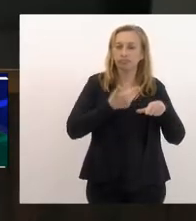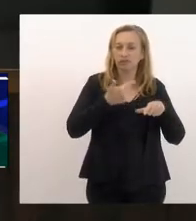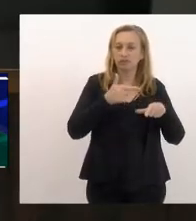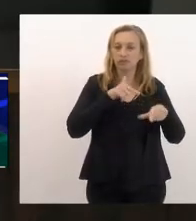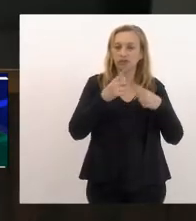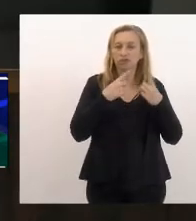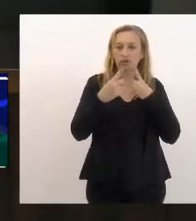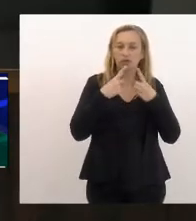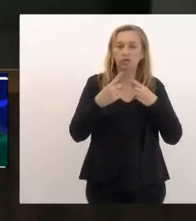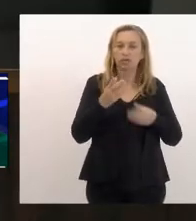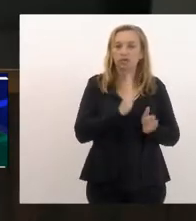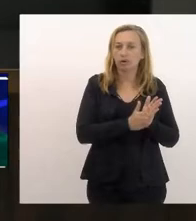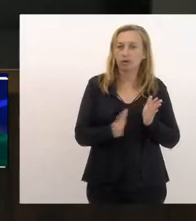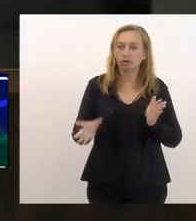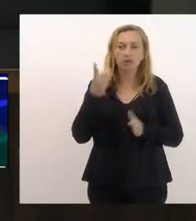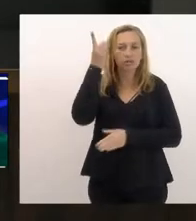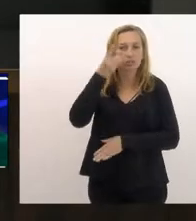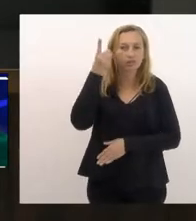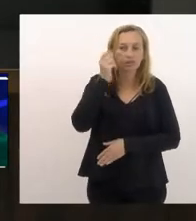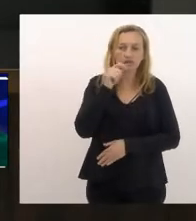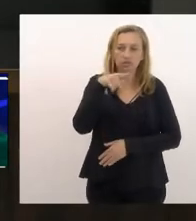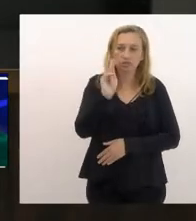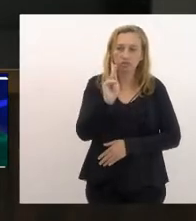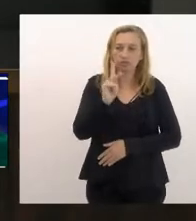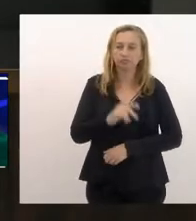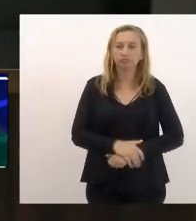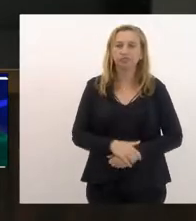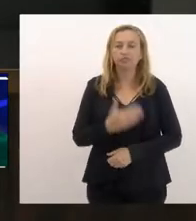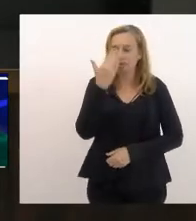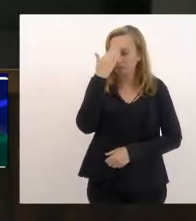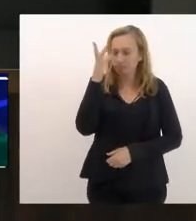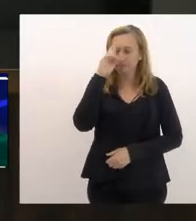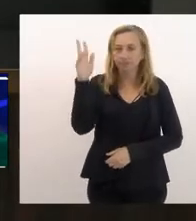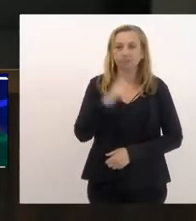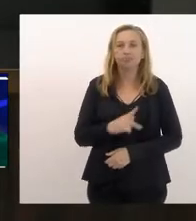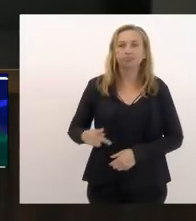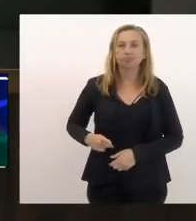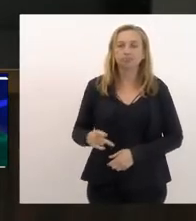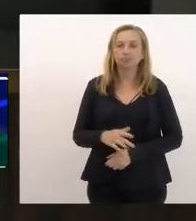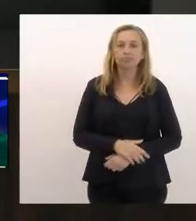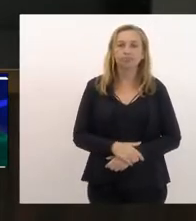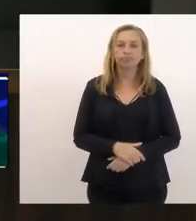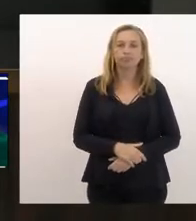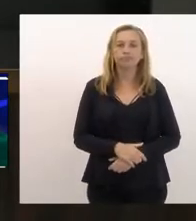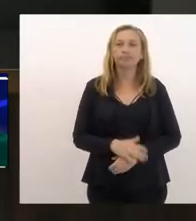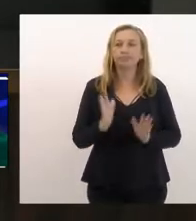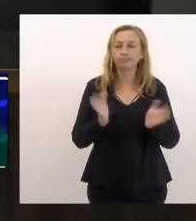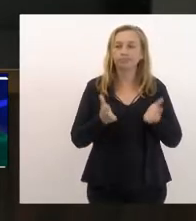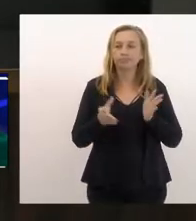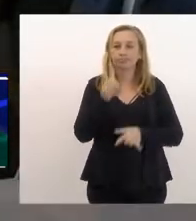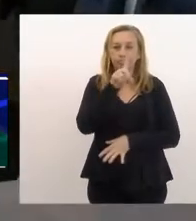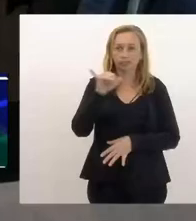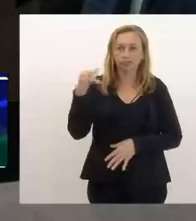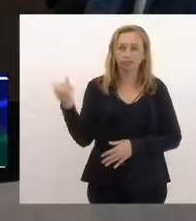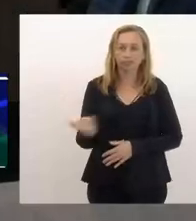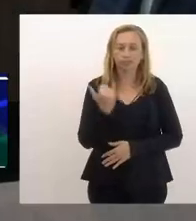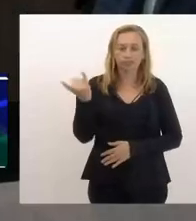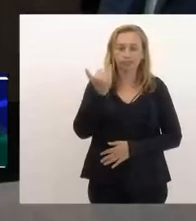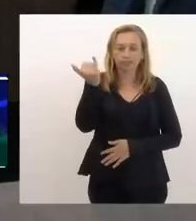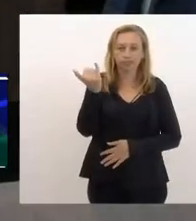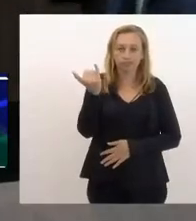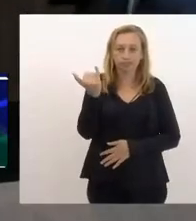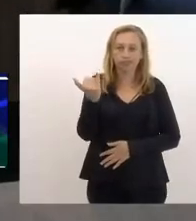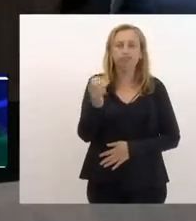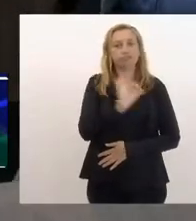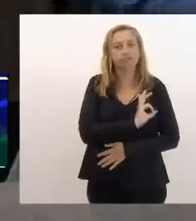Pela ordem, deputado Alexandre Knoploch. Obrigado, presidente. Presidente, hoje foi um dia muito importante